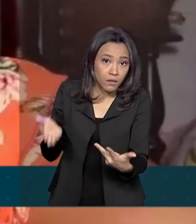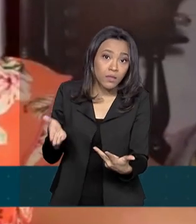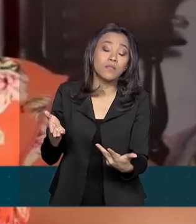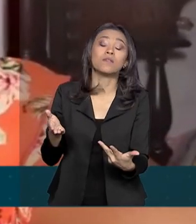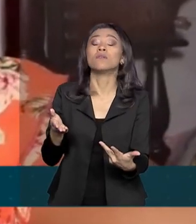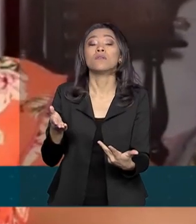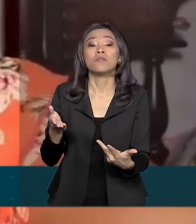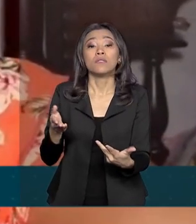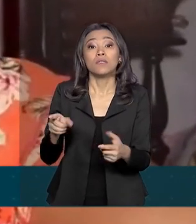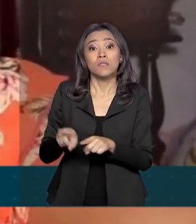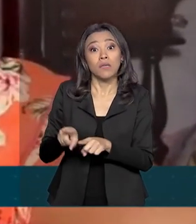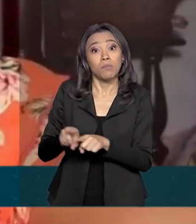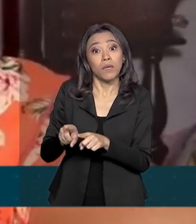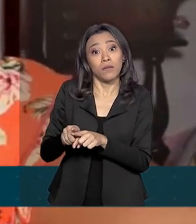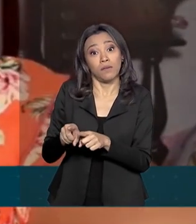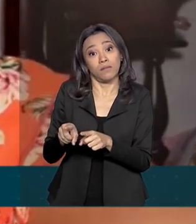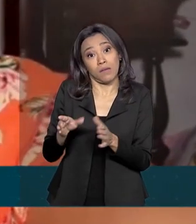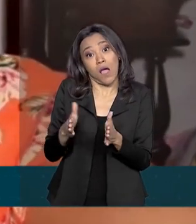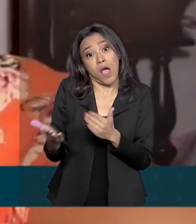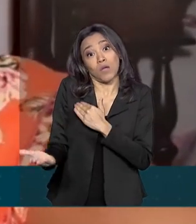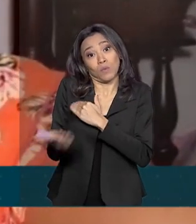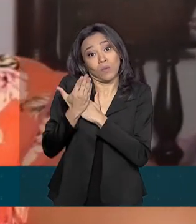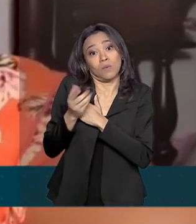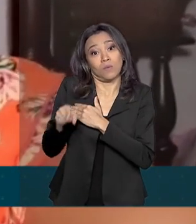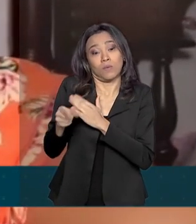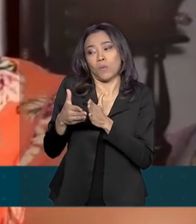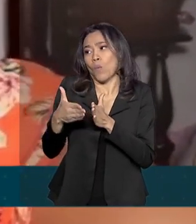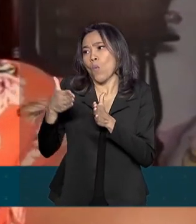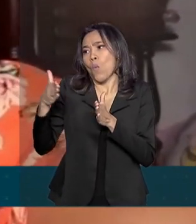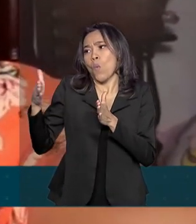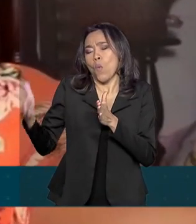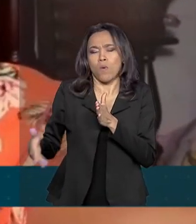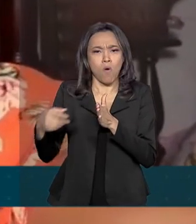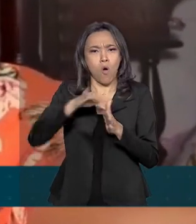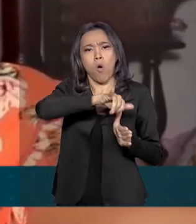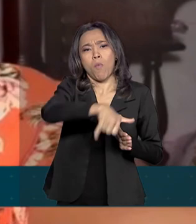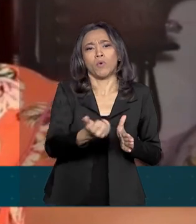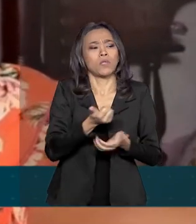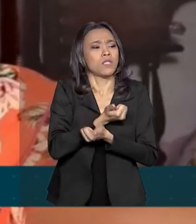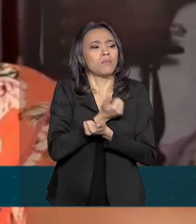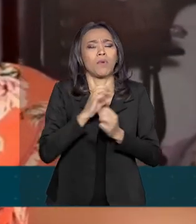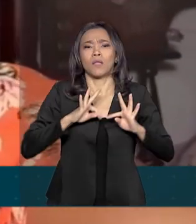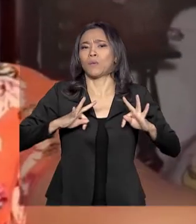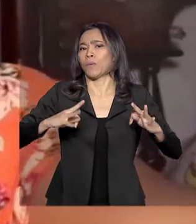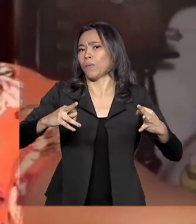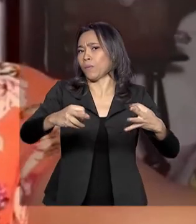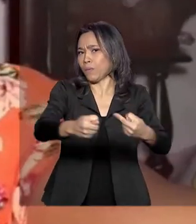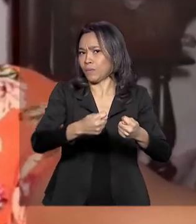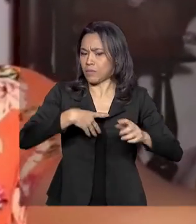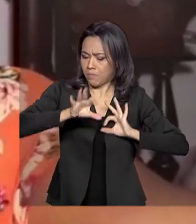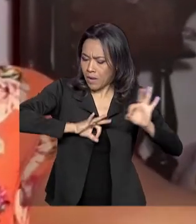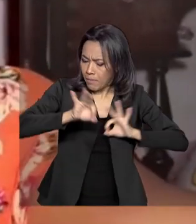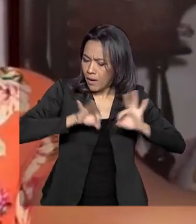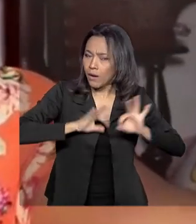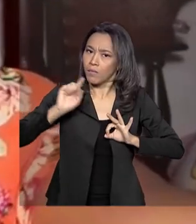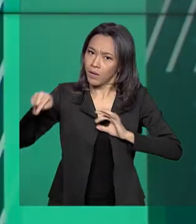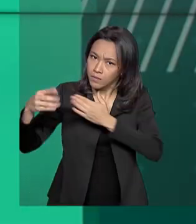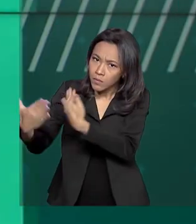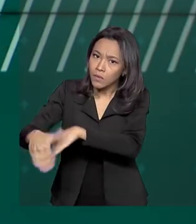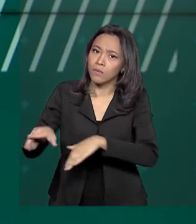data bem estendida, eu acredito que dê oportunidade para todo mundo poder se preparar para essa